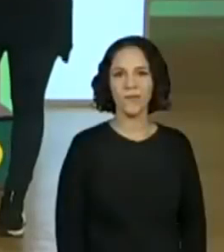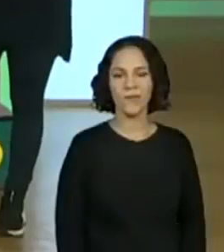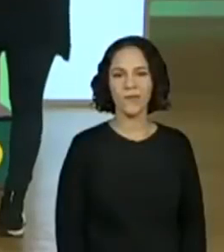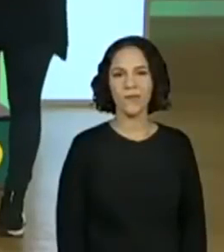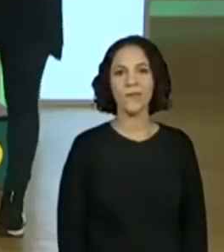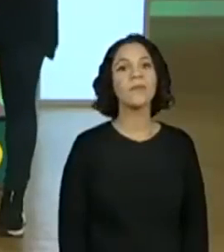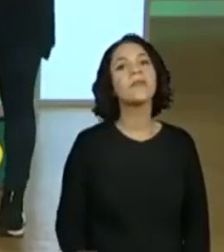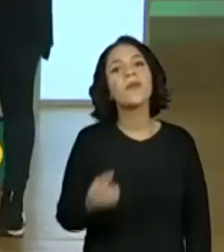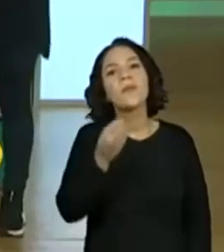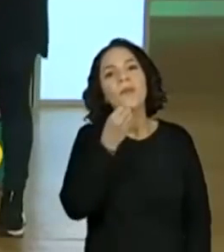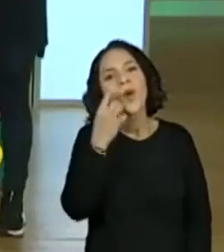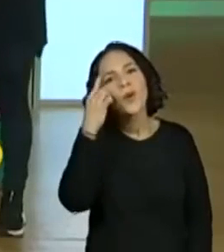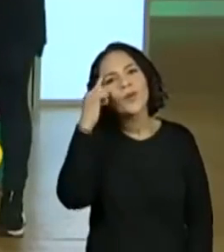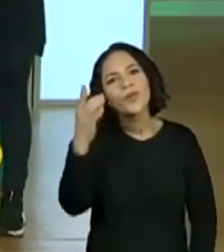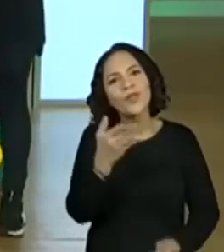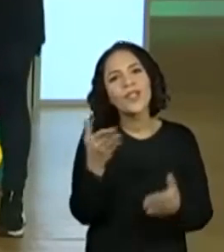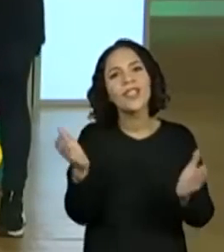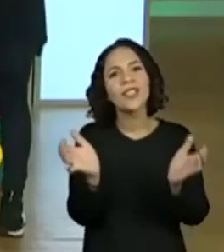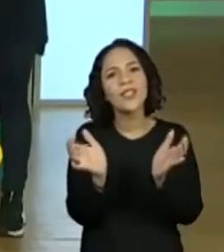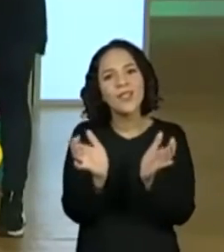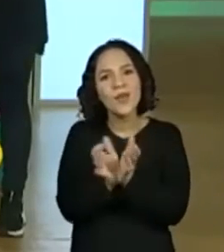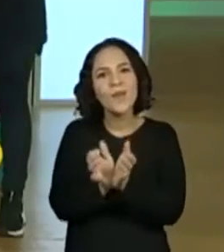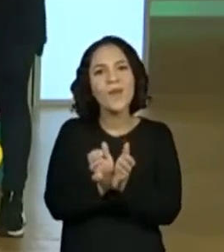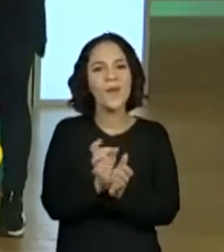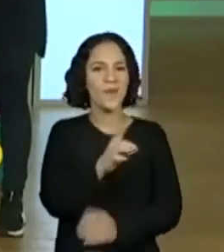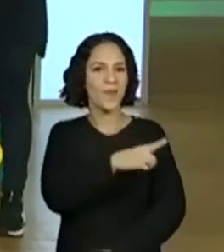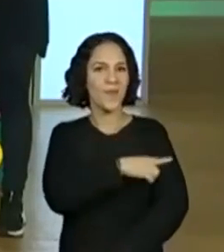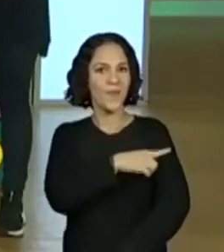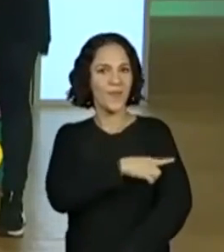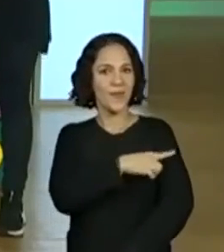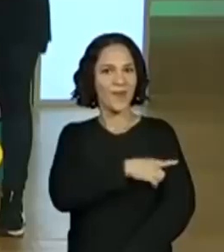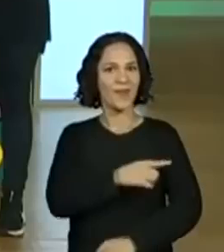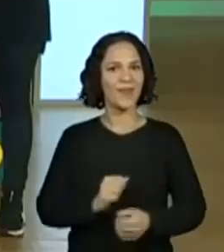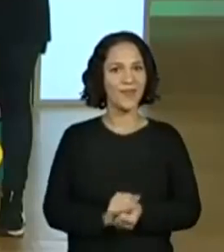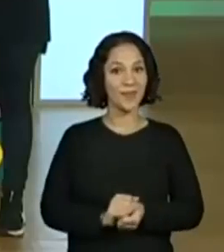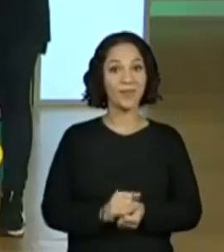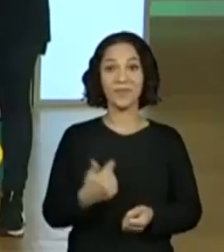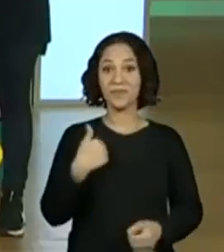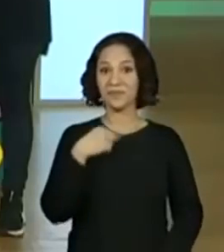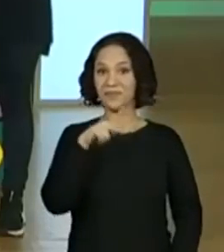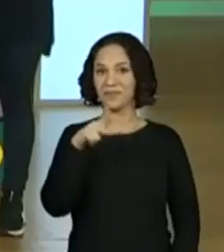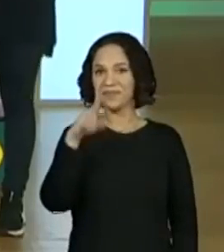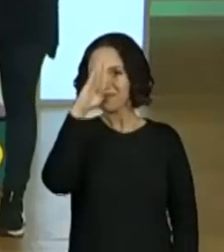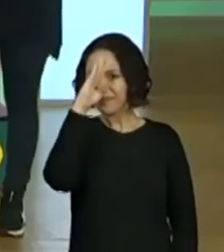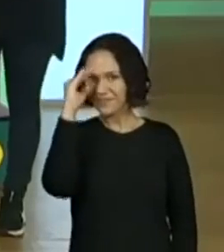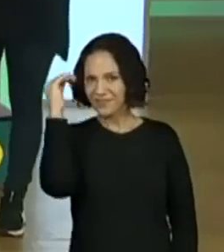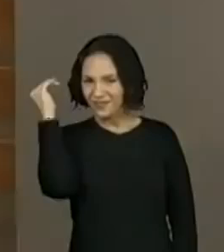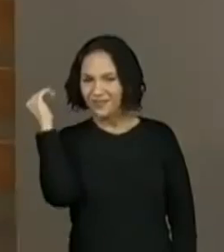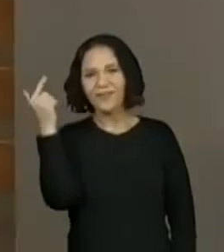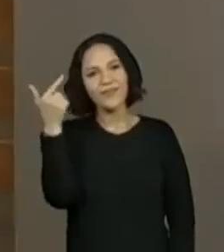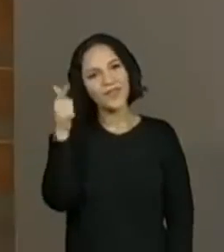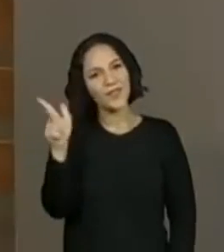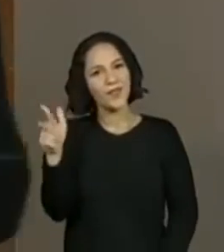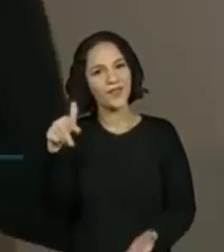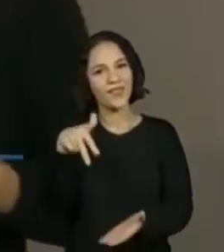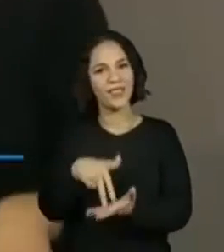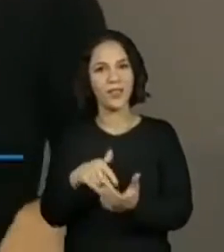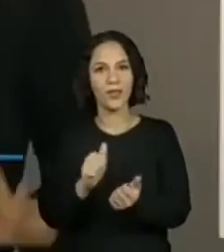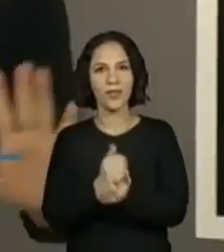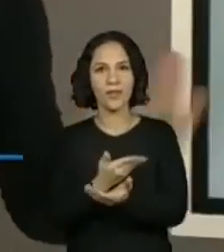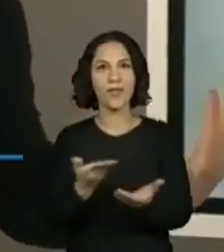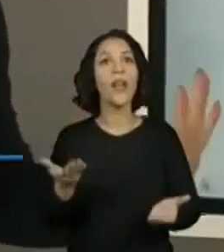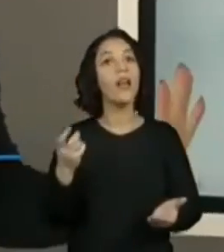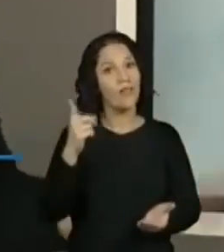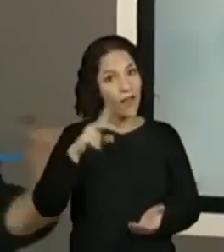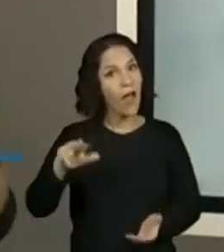Bom dia, turminha do primeiro ano! Professora Regiane, mais uma vez aqui com vocês. A gente vai